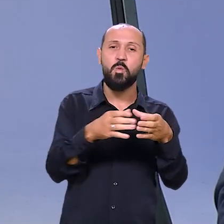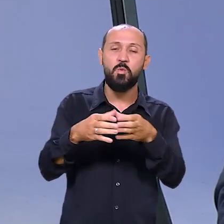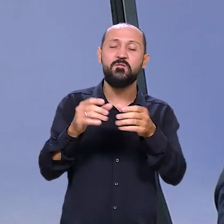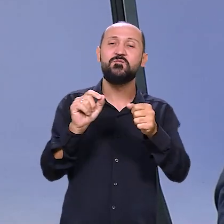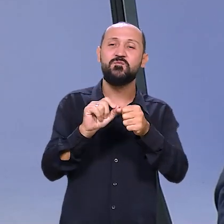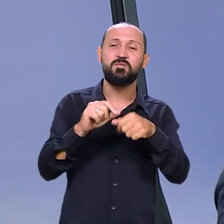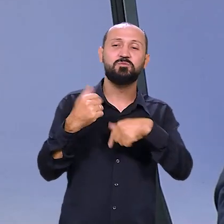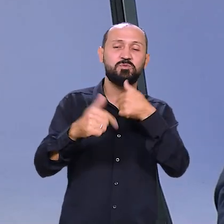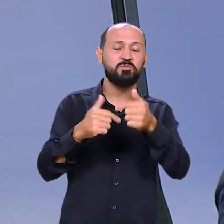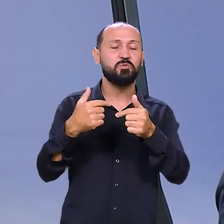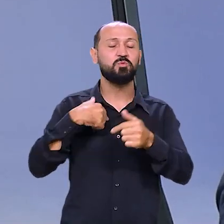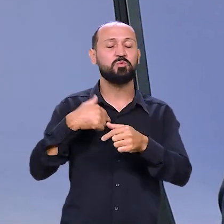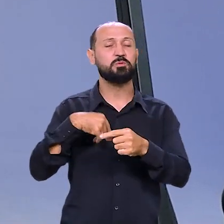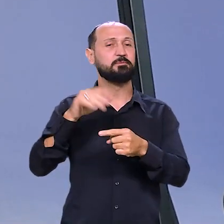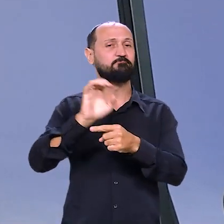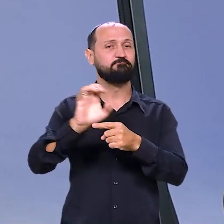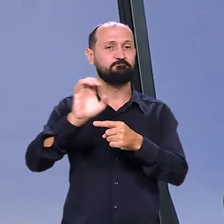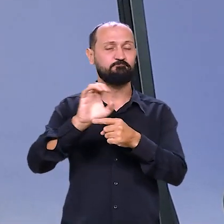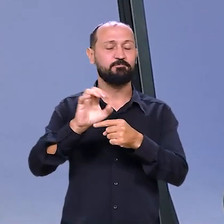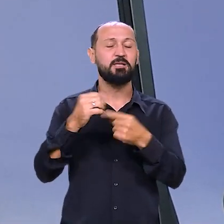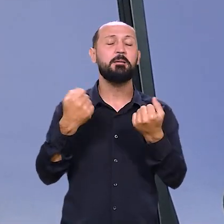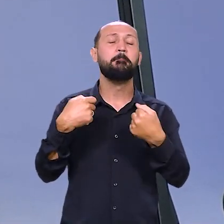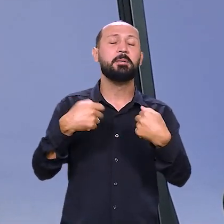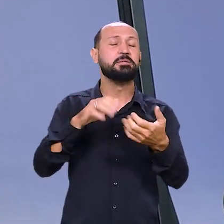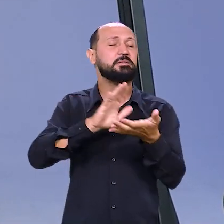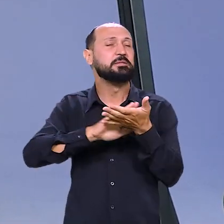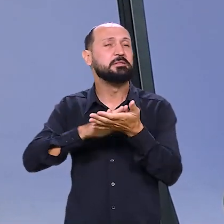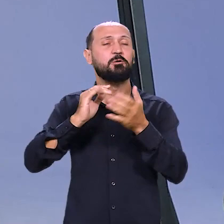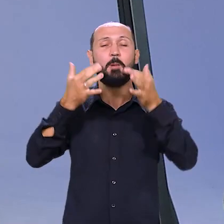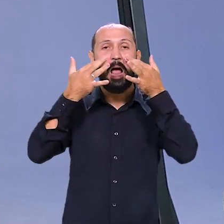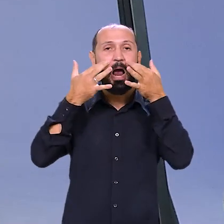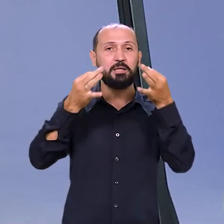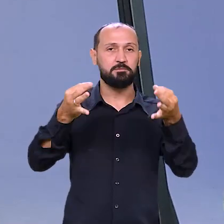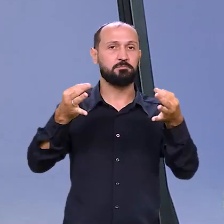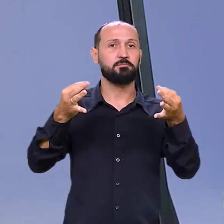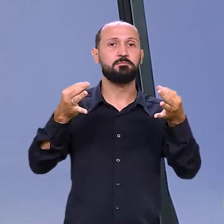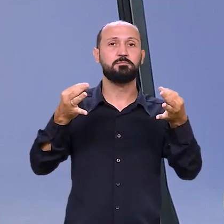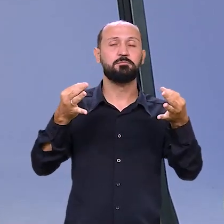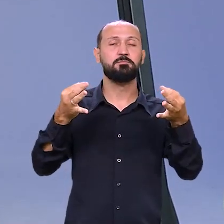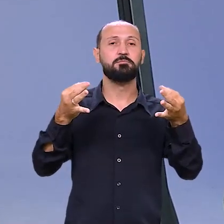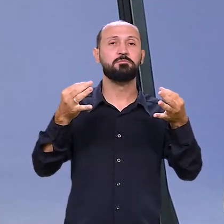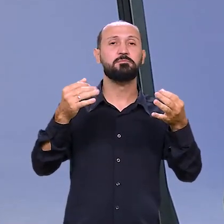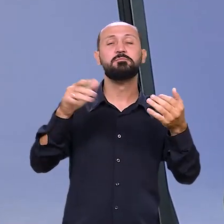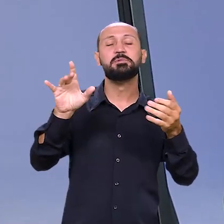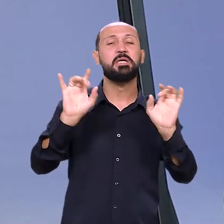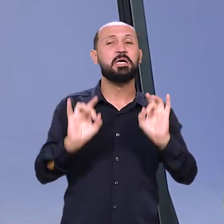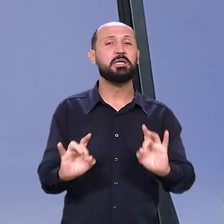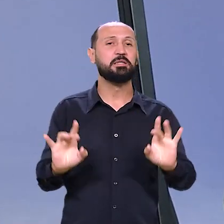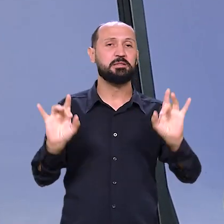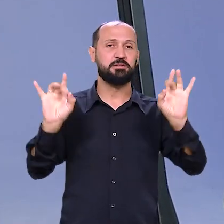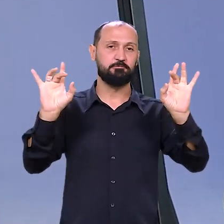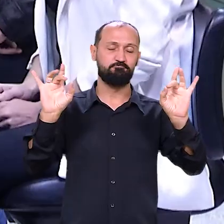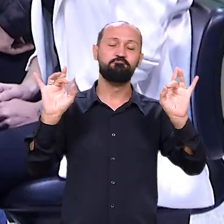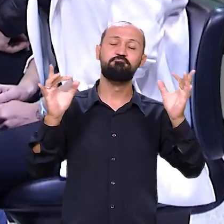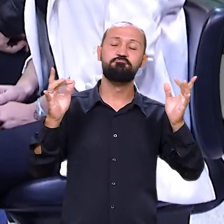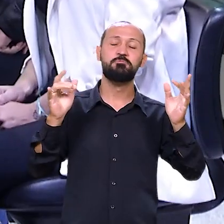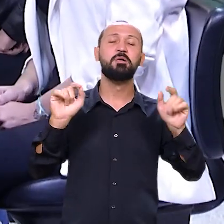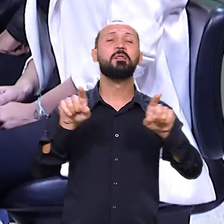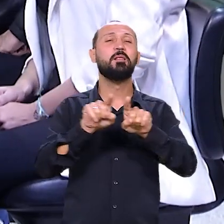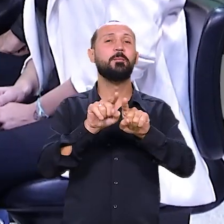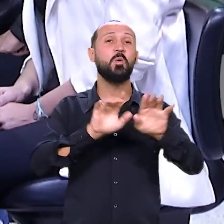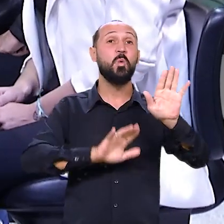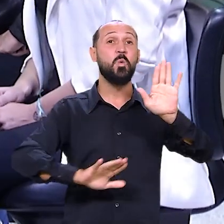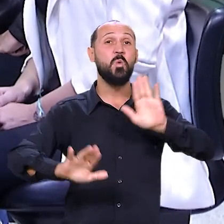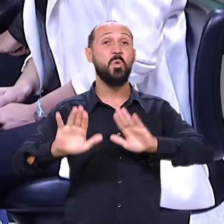cadeias produtivas do nosso estado, que merece uma atenção mais especial e